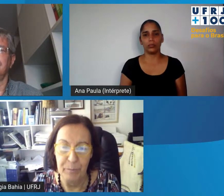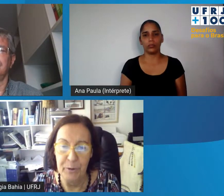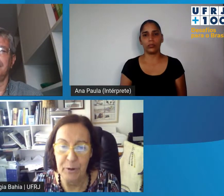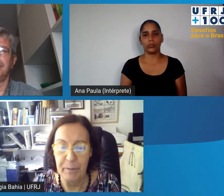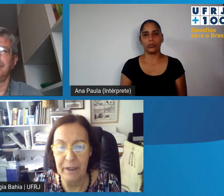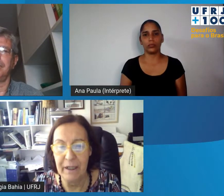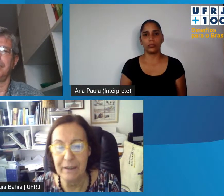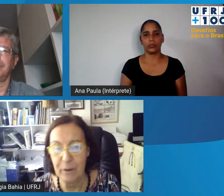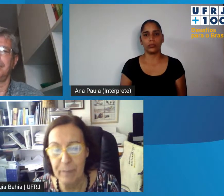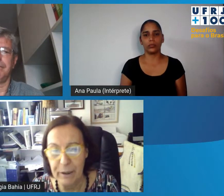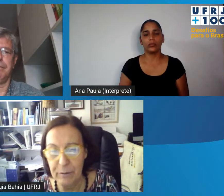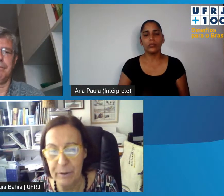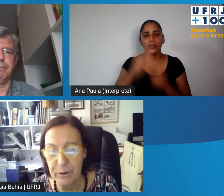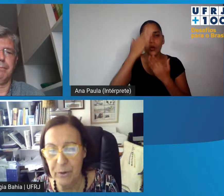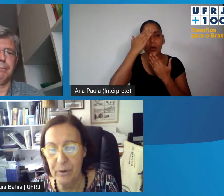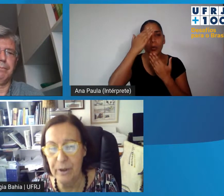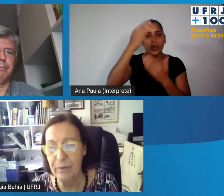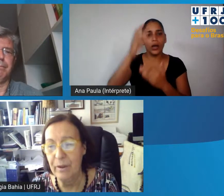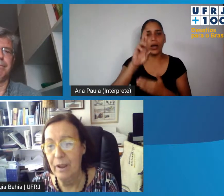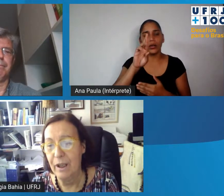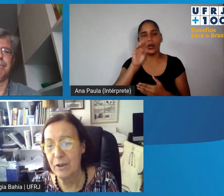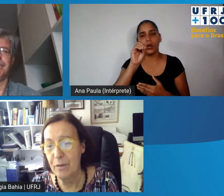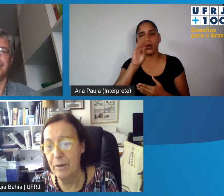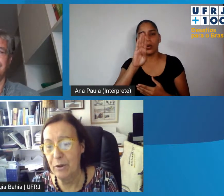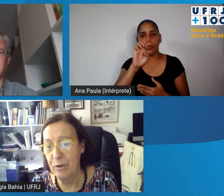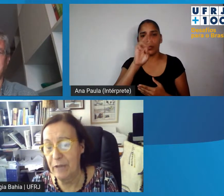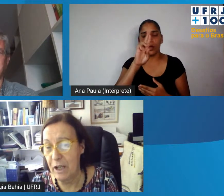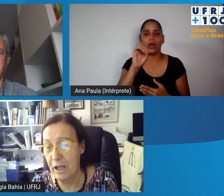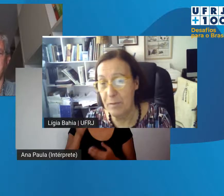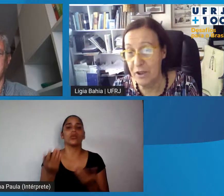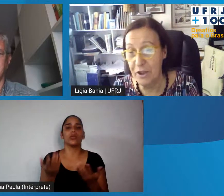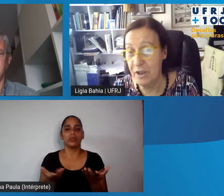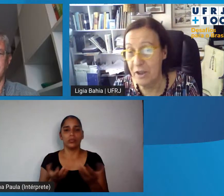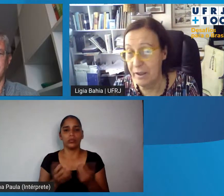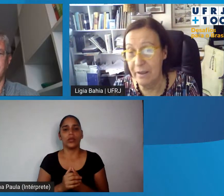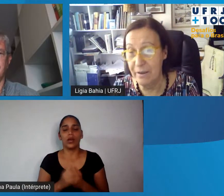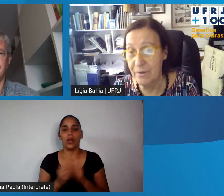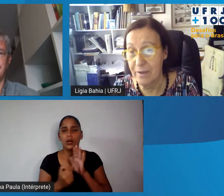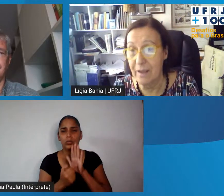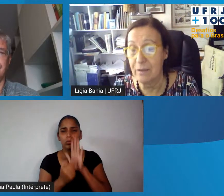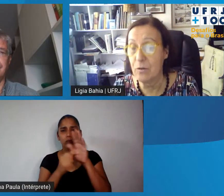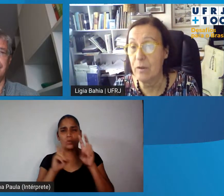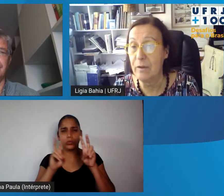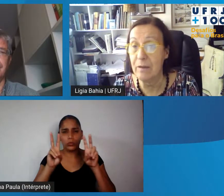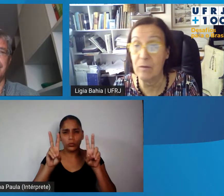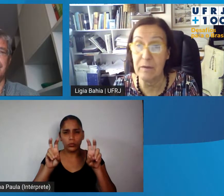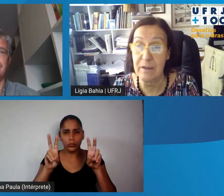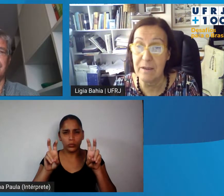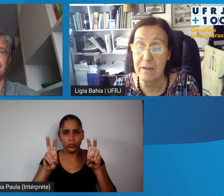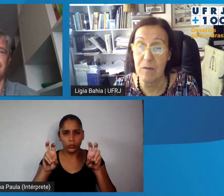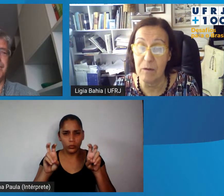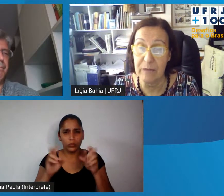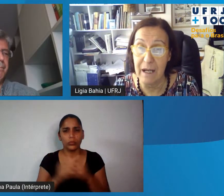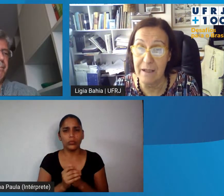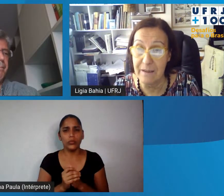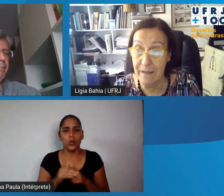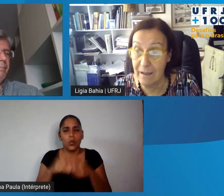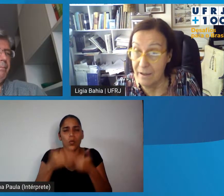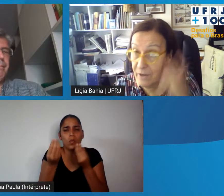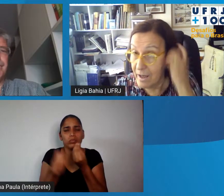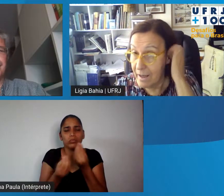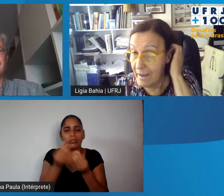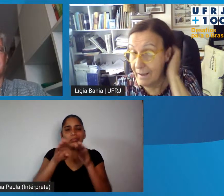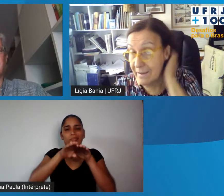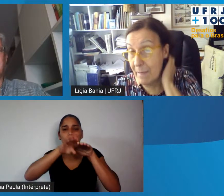Muito obrigado, Roberto Medronho. Acho que o Medronho traz para a gente isso, de quantas desigualdades